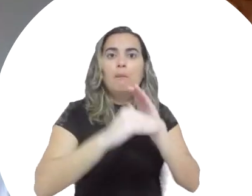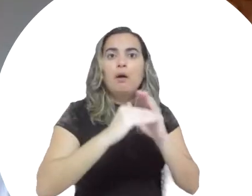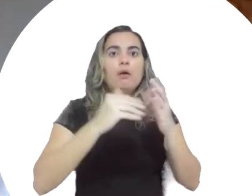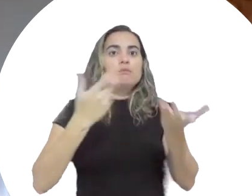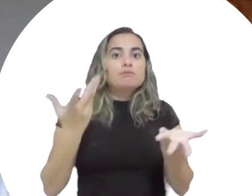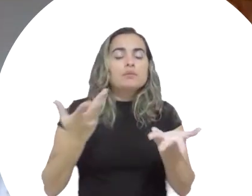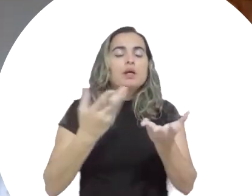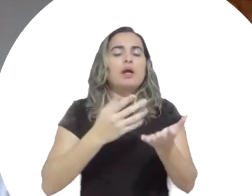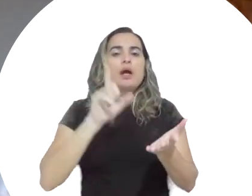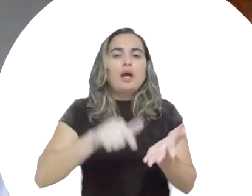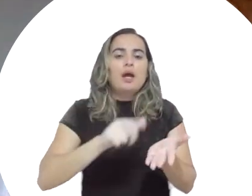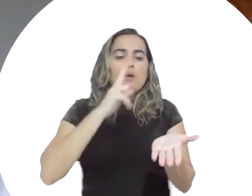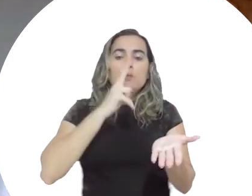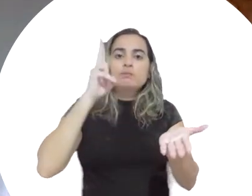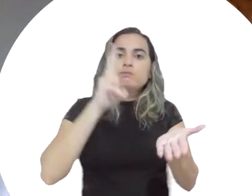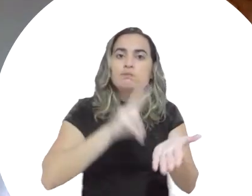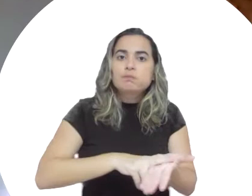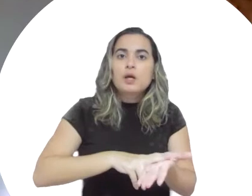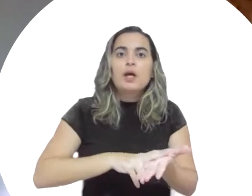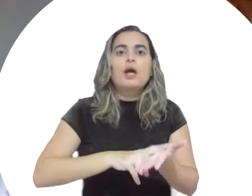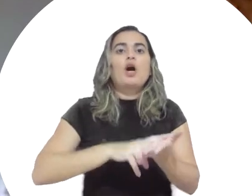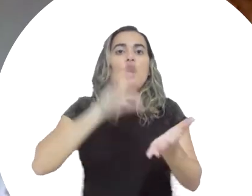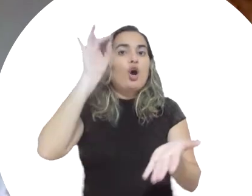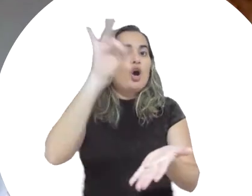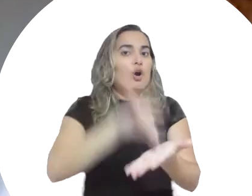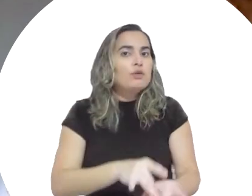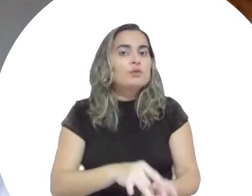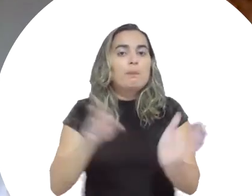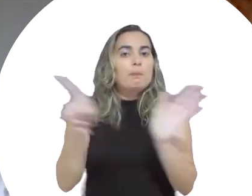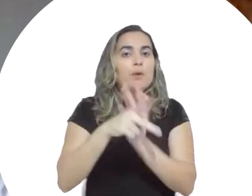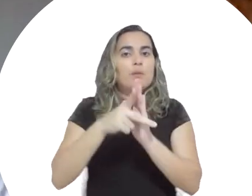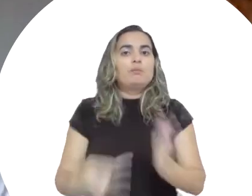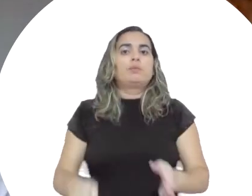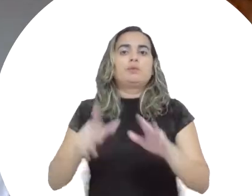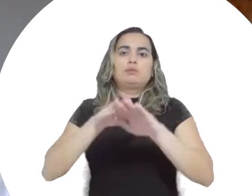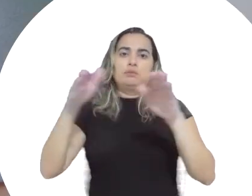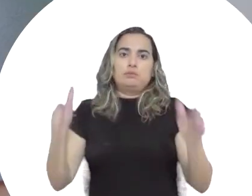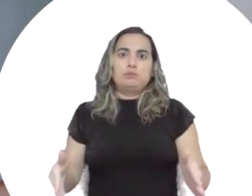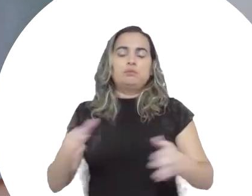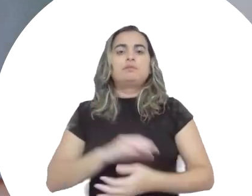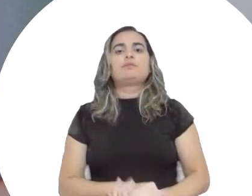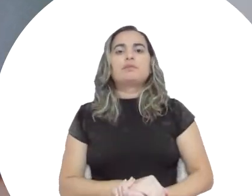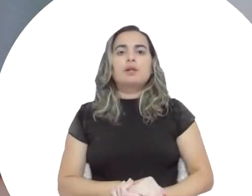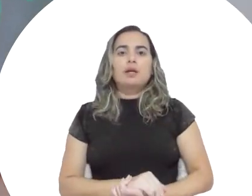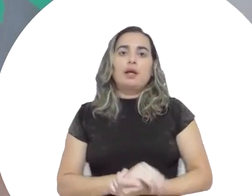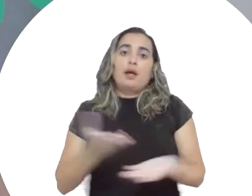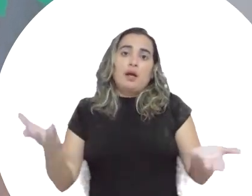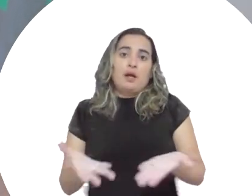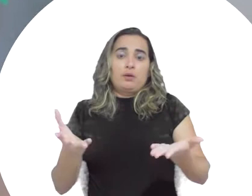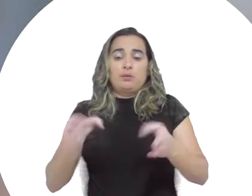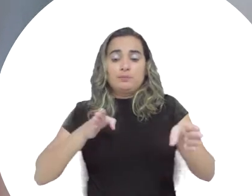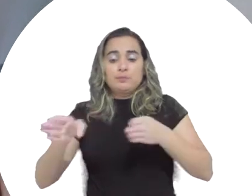eleitoral. Então, a partir do momento que ele recebe a convocação, aí sim ele se tornou mesário. Em virtude da pandemia